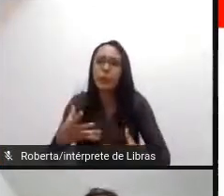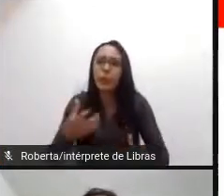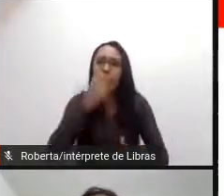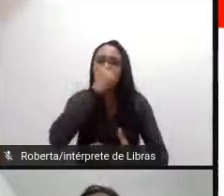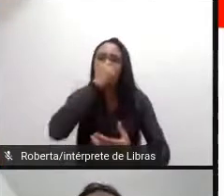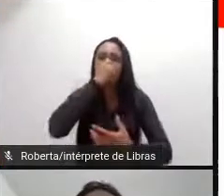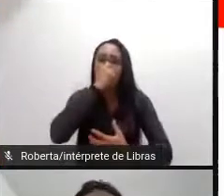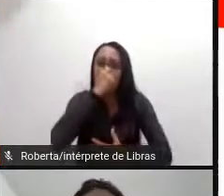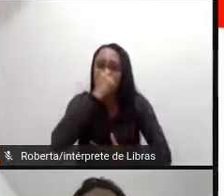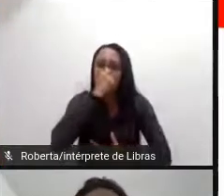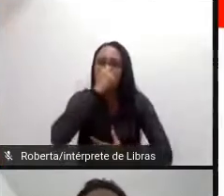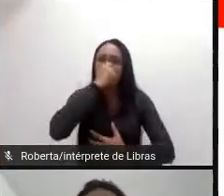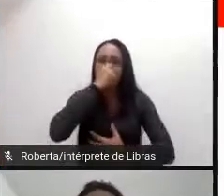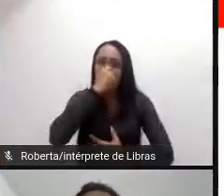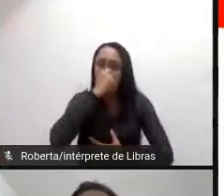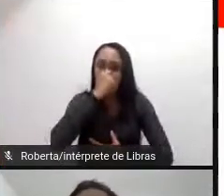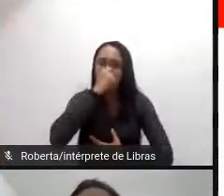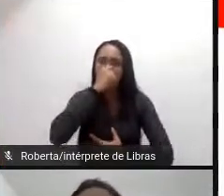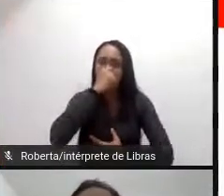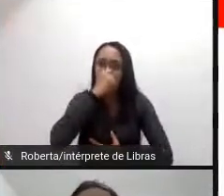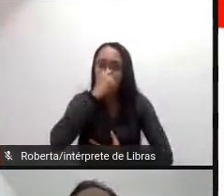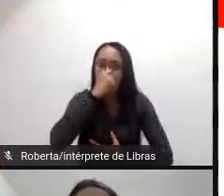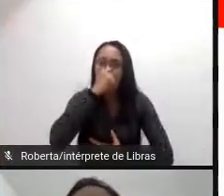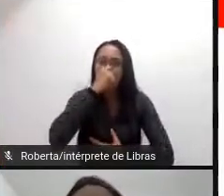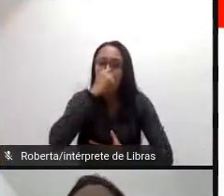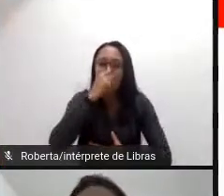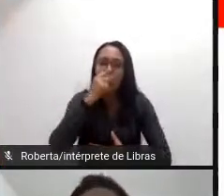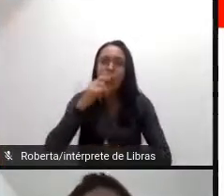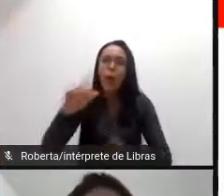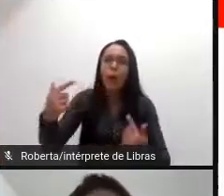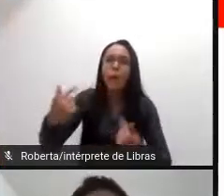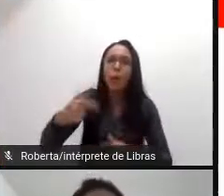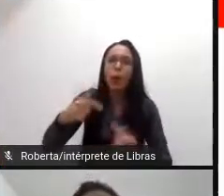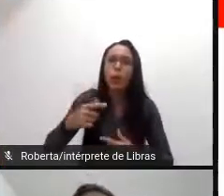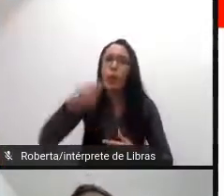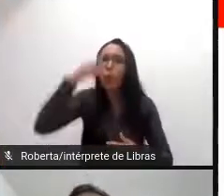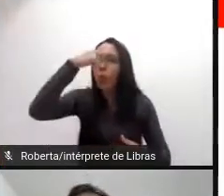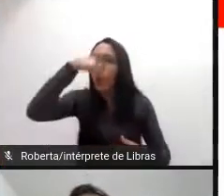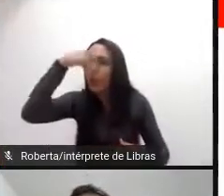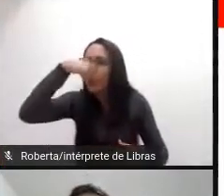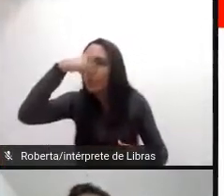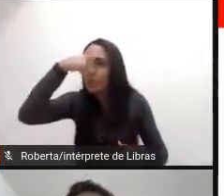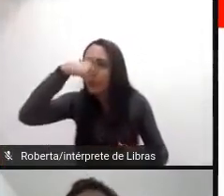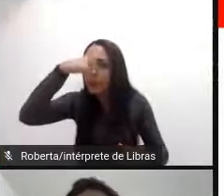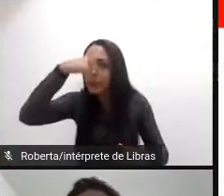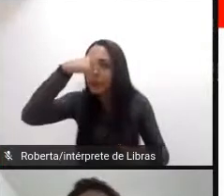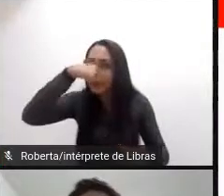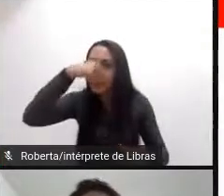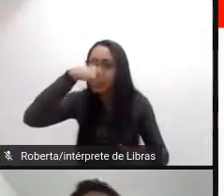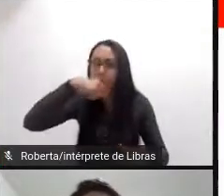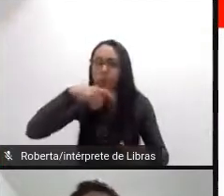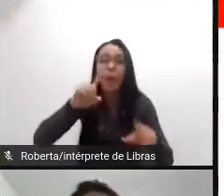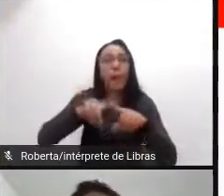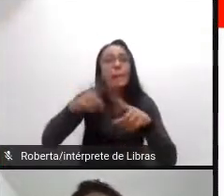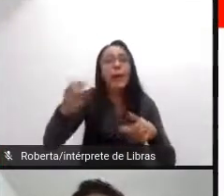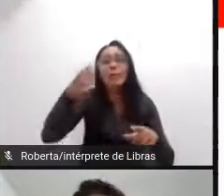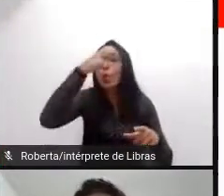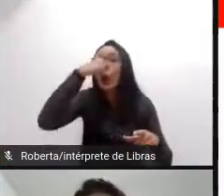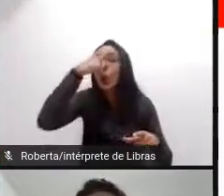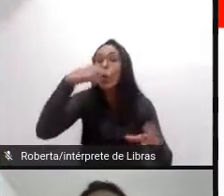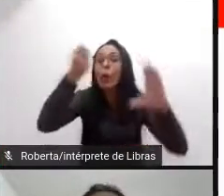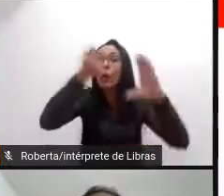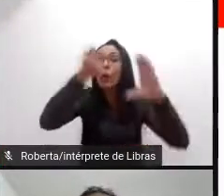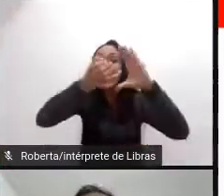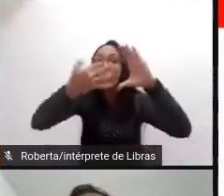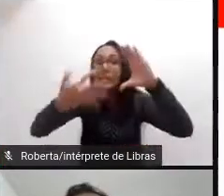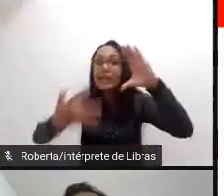Então, ela vai provocar, de certa forma, uma gripe. Só que uma gripe com características